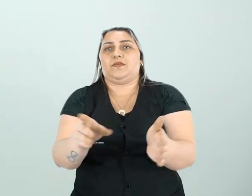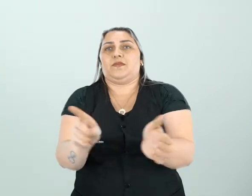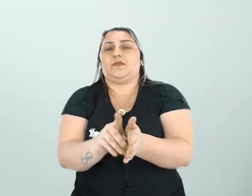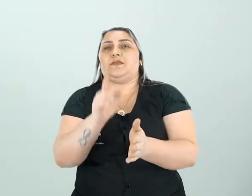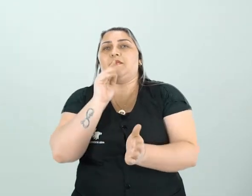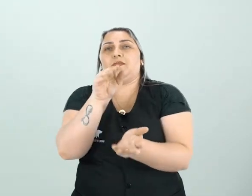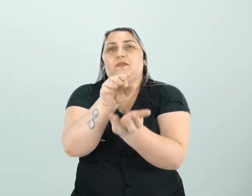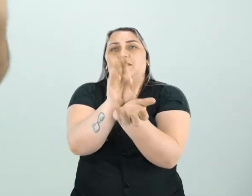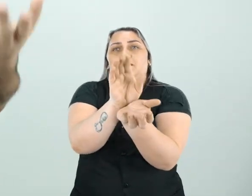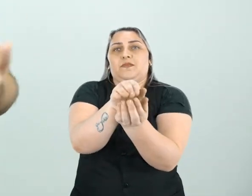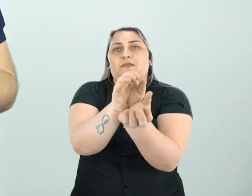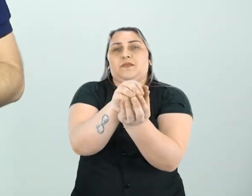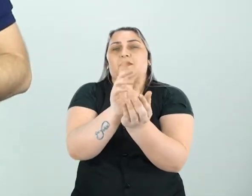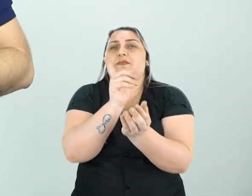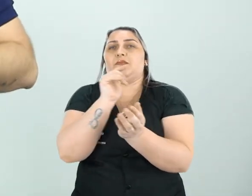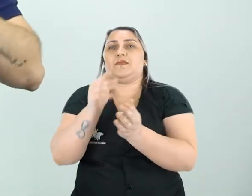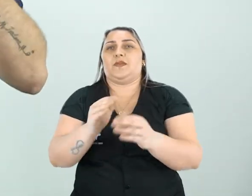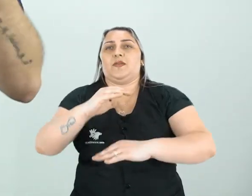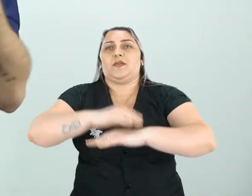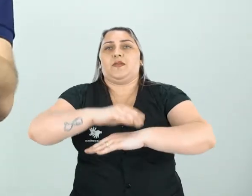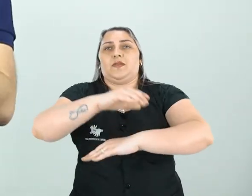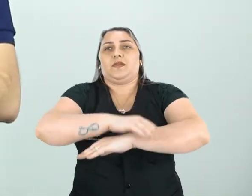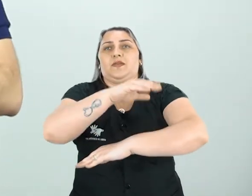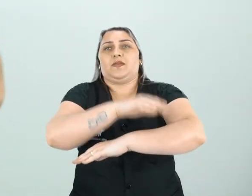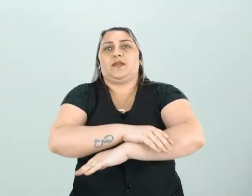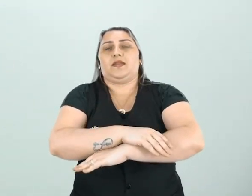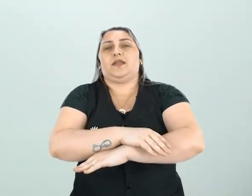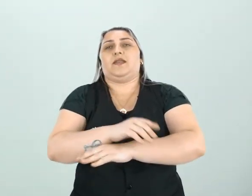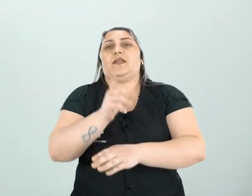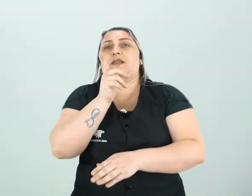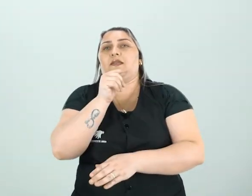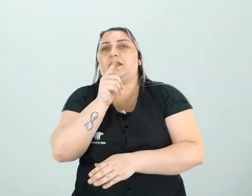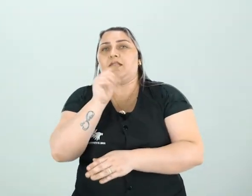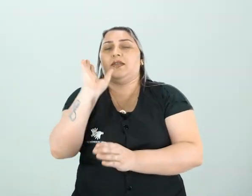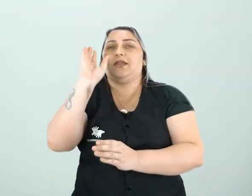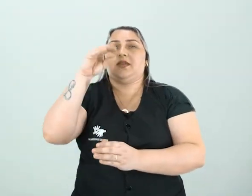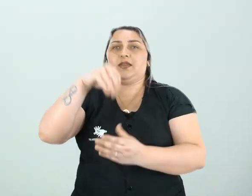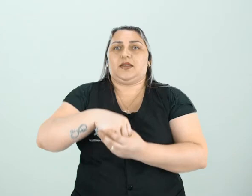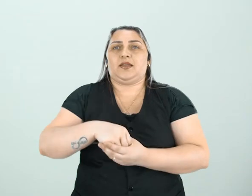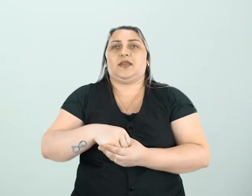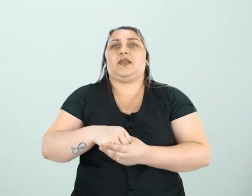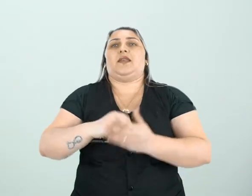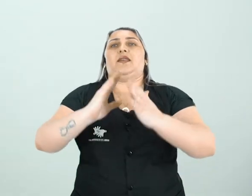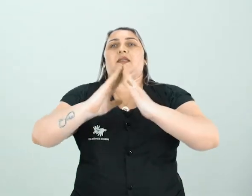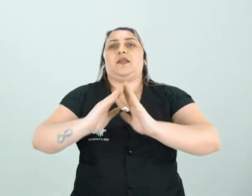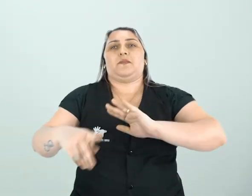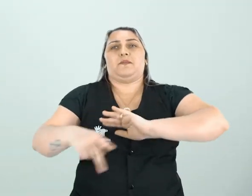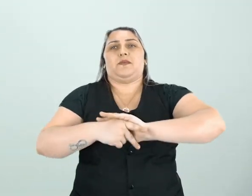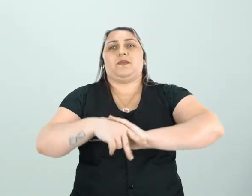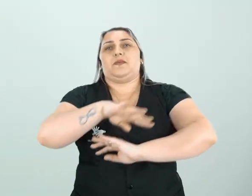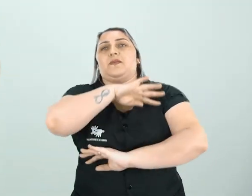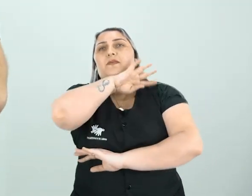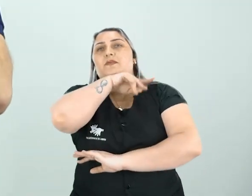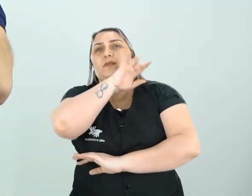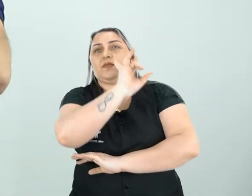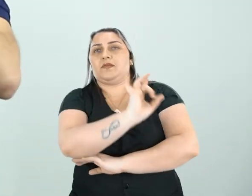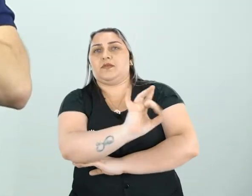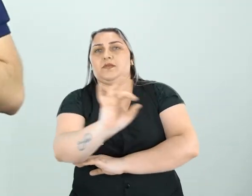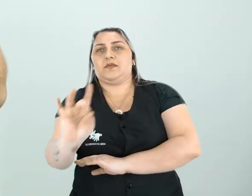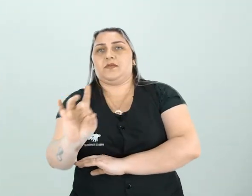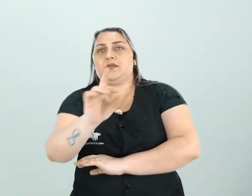no jacaré, na água, o sapo na lagoa, sempre dentro do habitat natural de